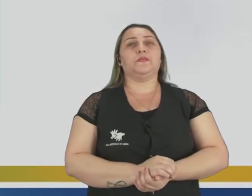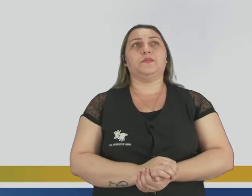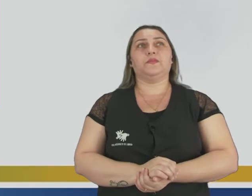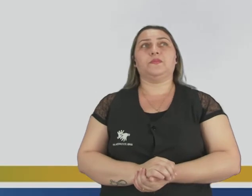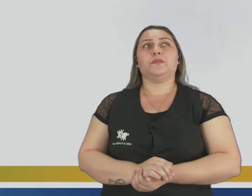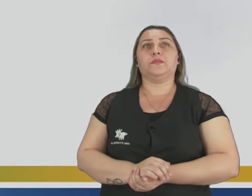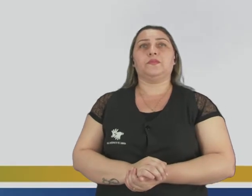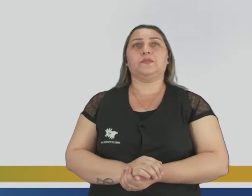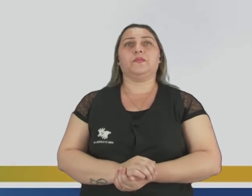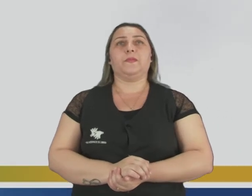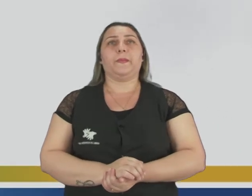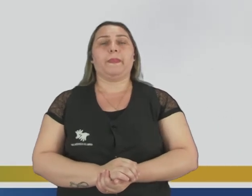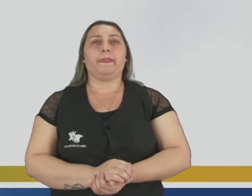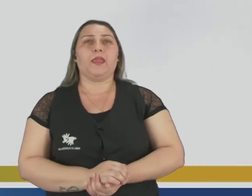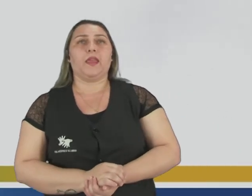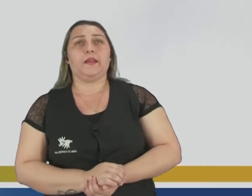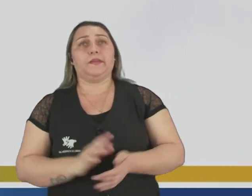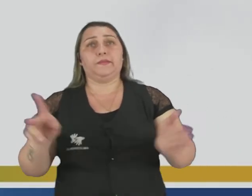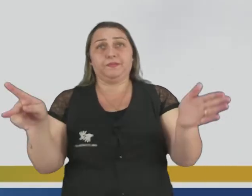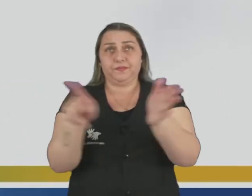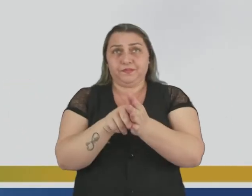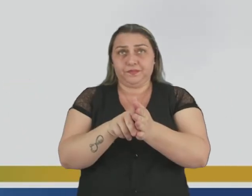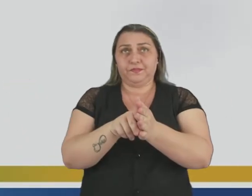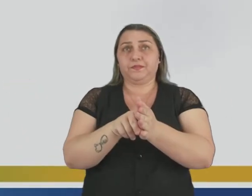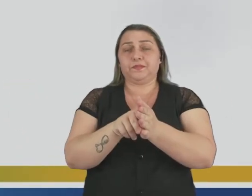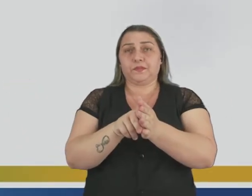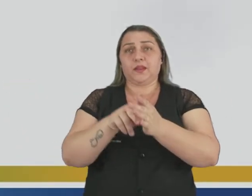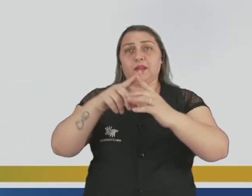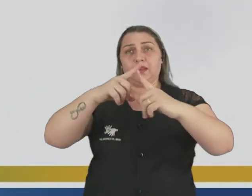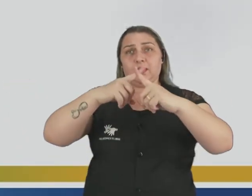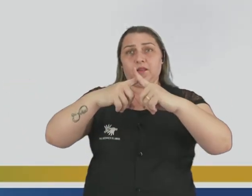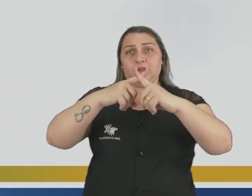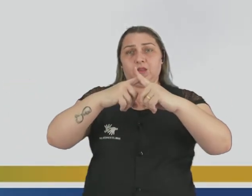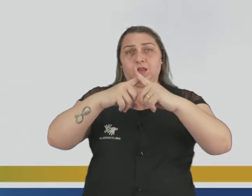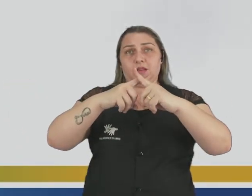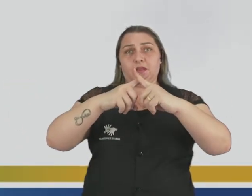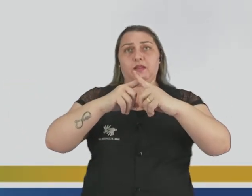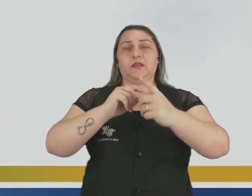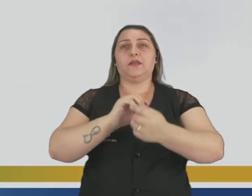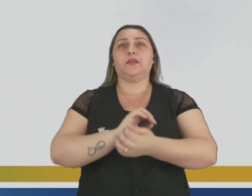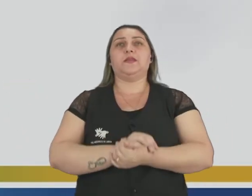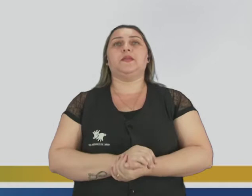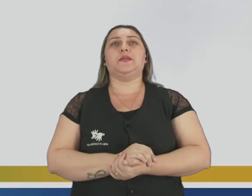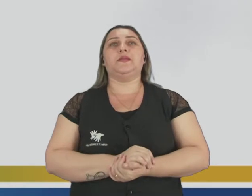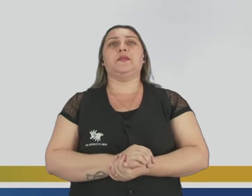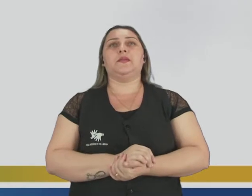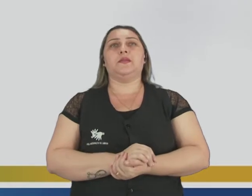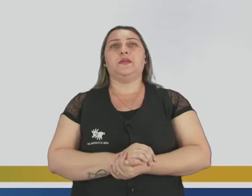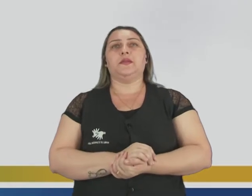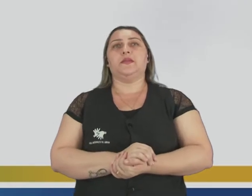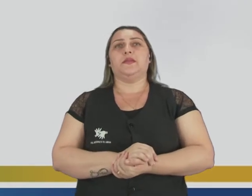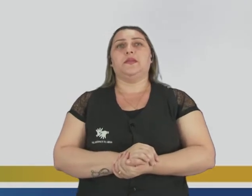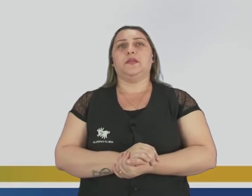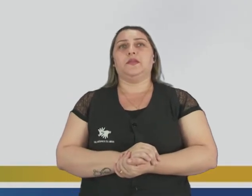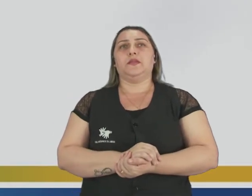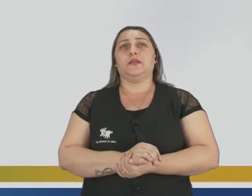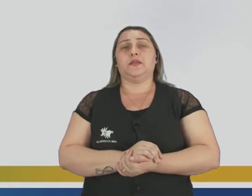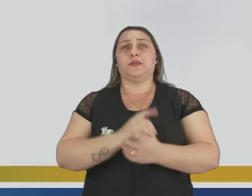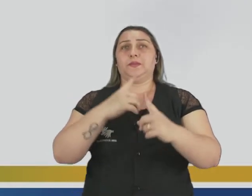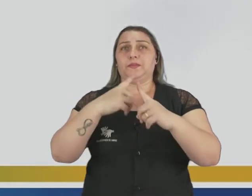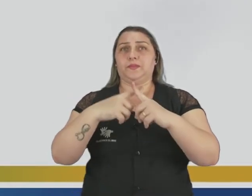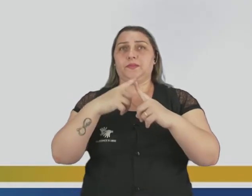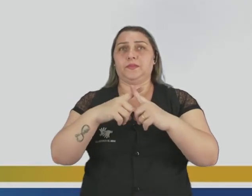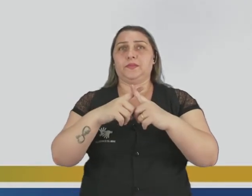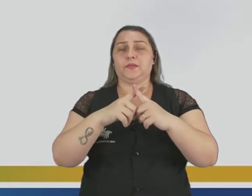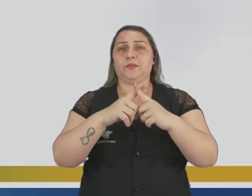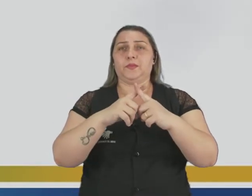Vamos mais. Agora nós vamos ver as propriedades da multiplicação. A multiplicação